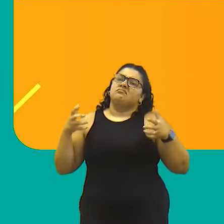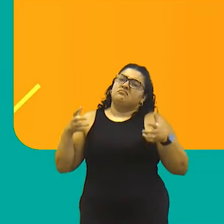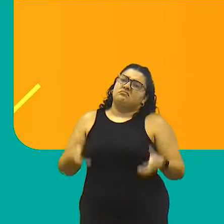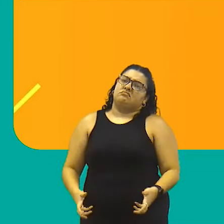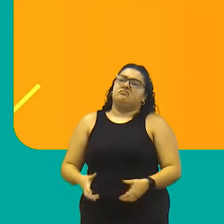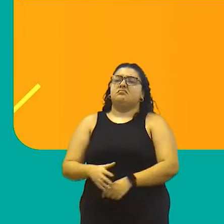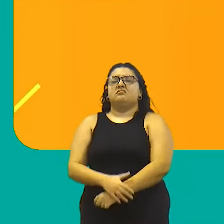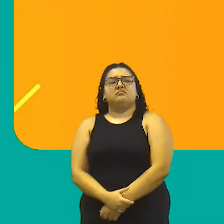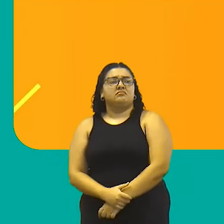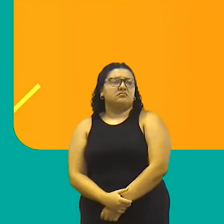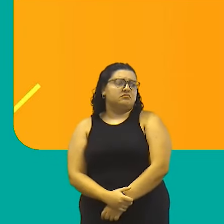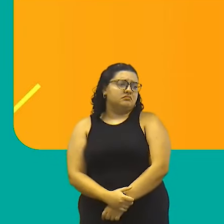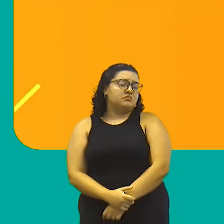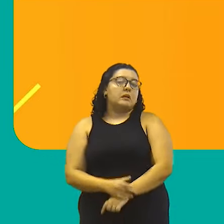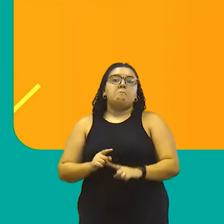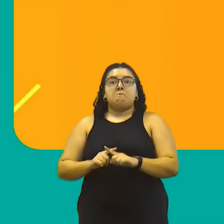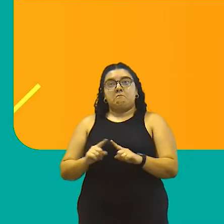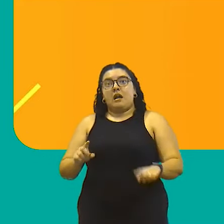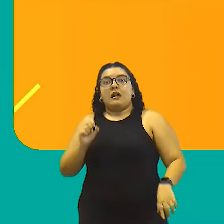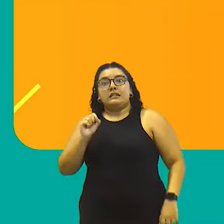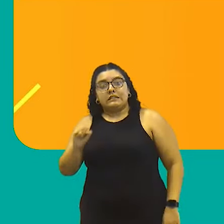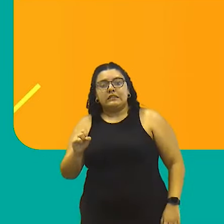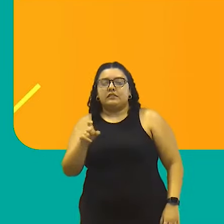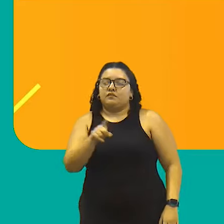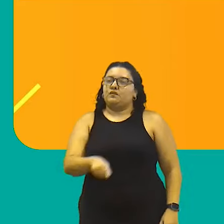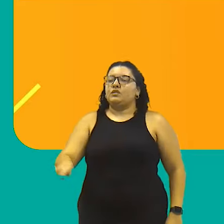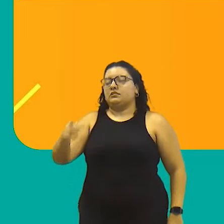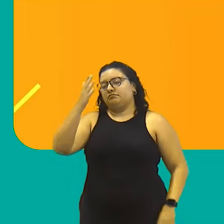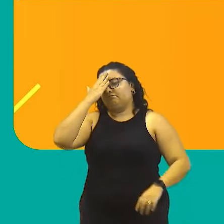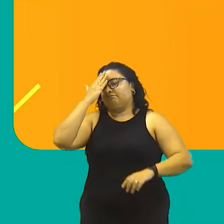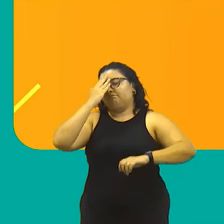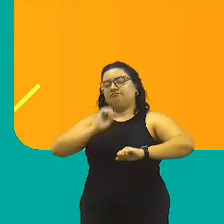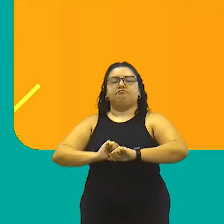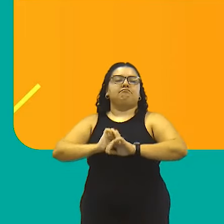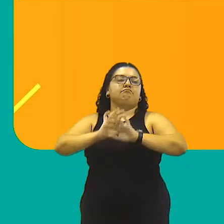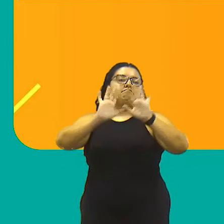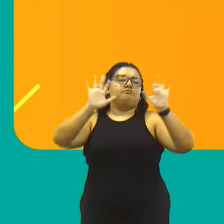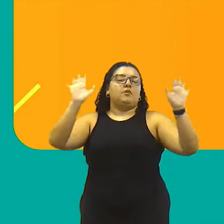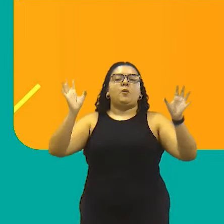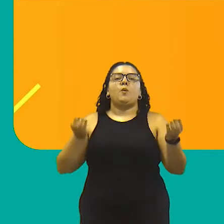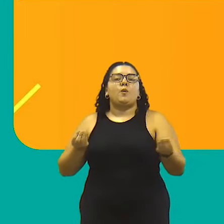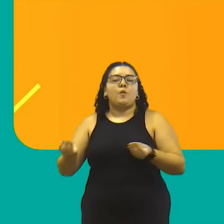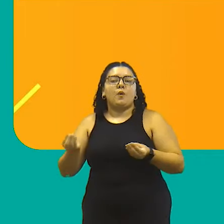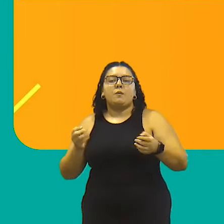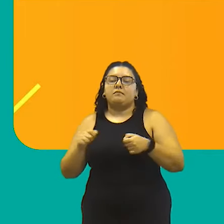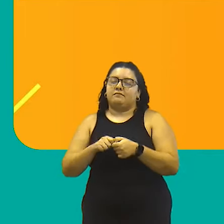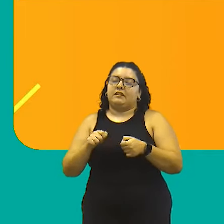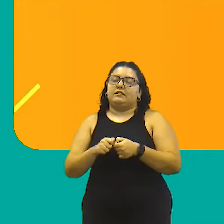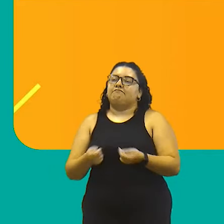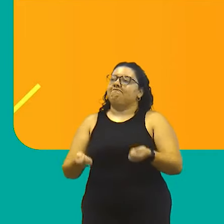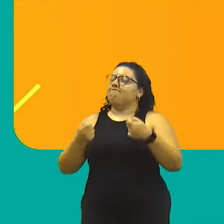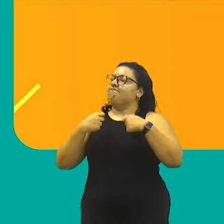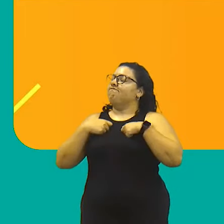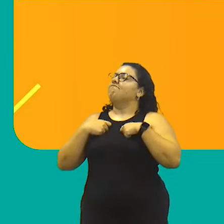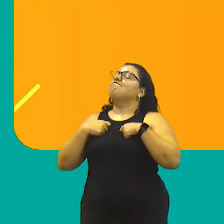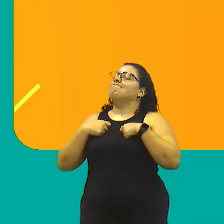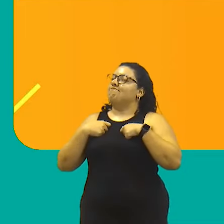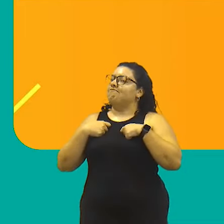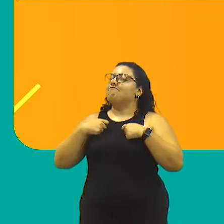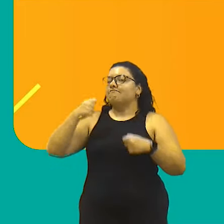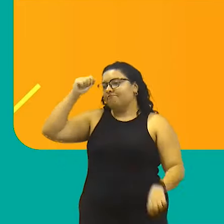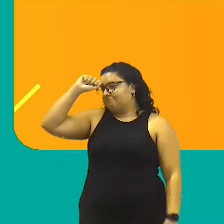meu. Mas quando a gente começa a entender, começa a fazer sentido, aí